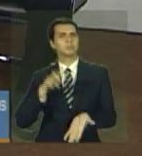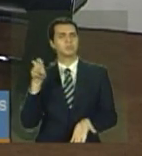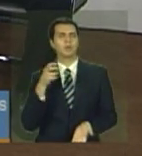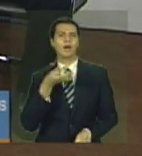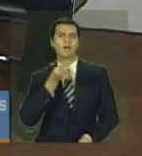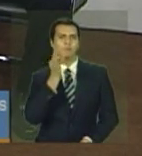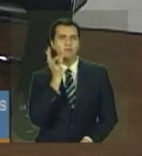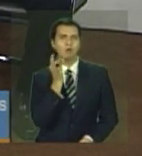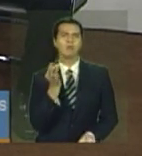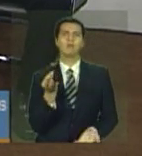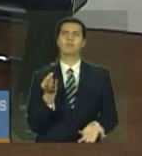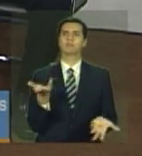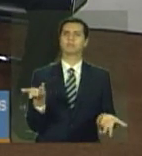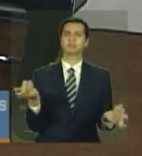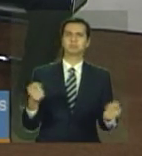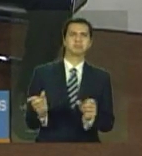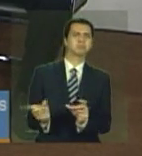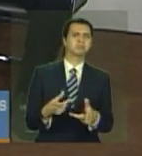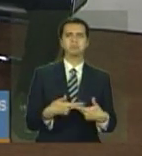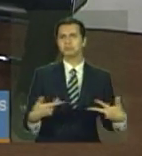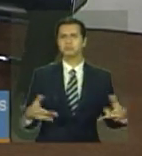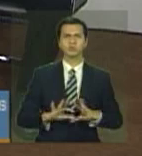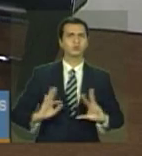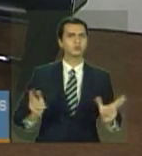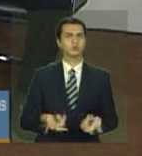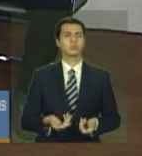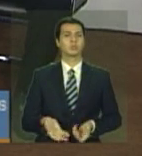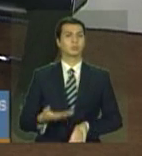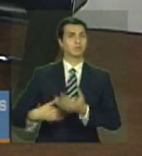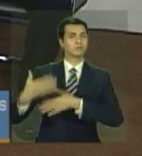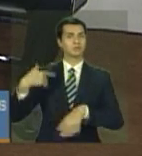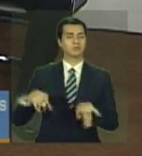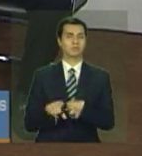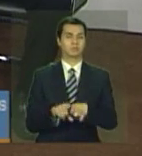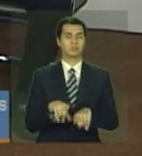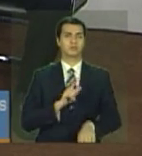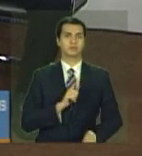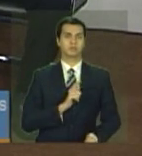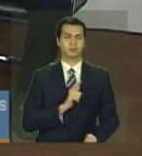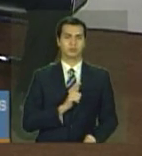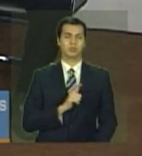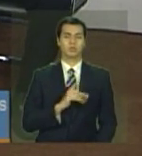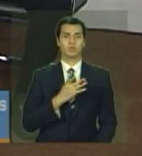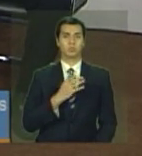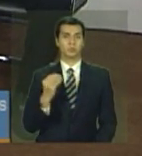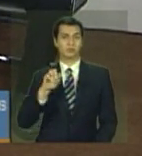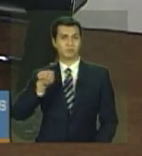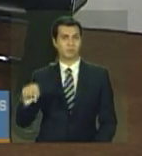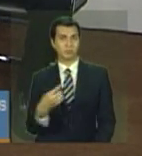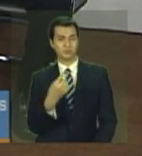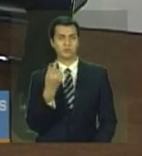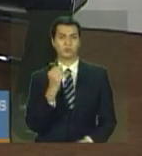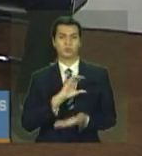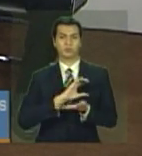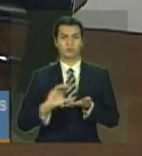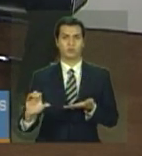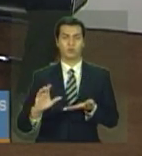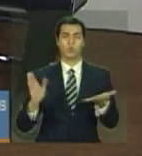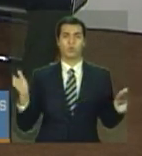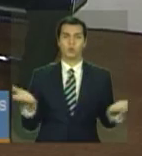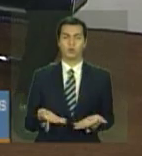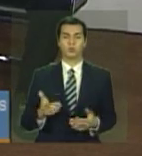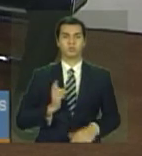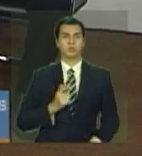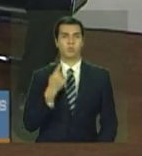de uns 400 mil, né? Que no início você tinha um financiamento desse valor. Hoje você tem um